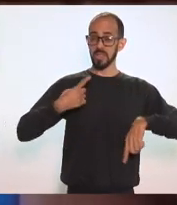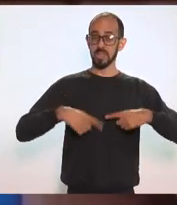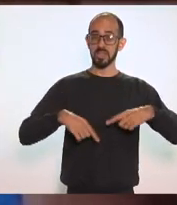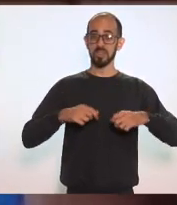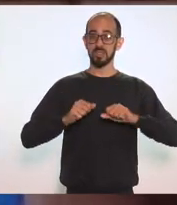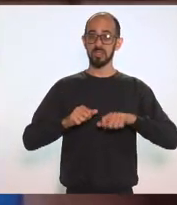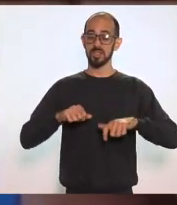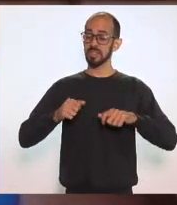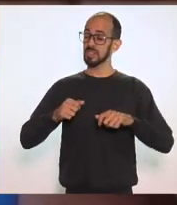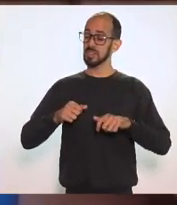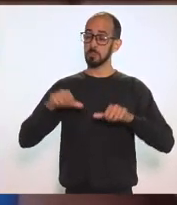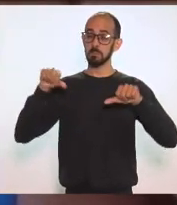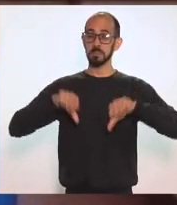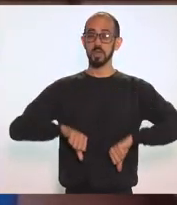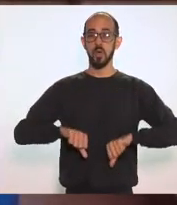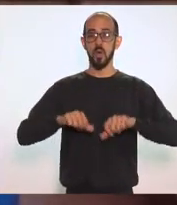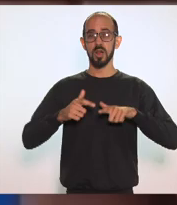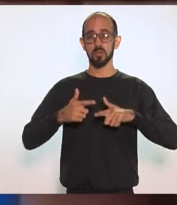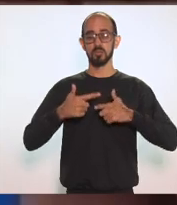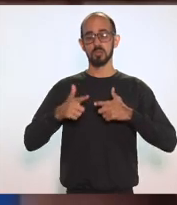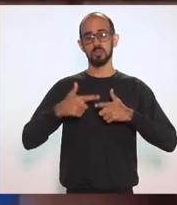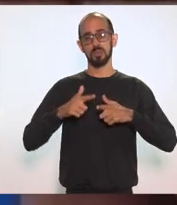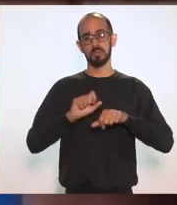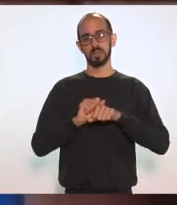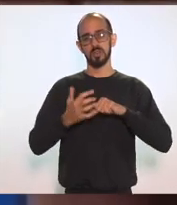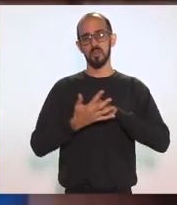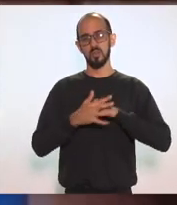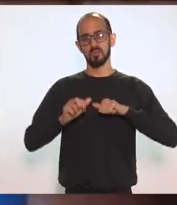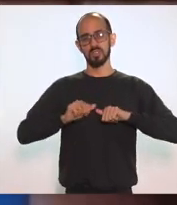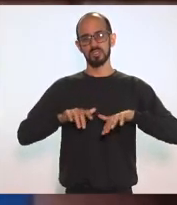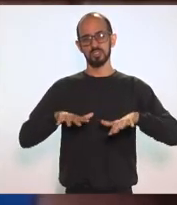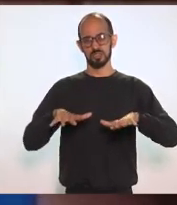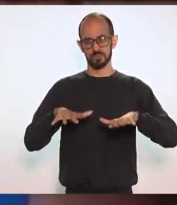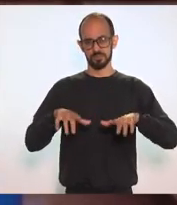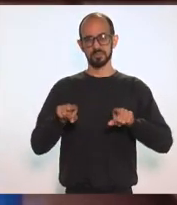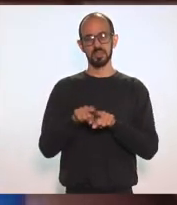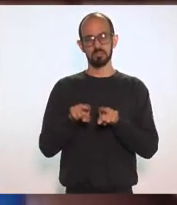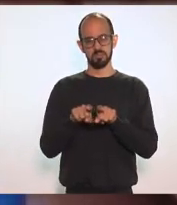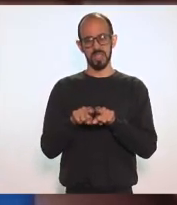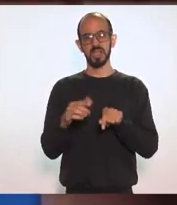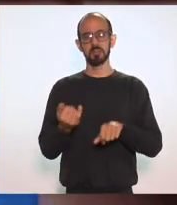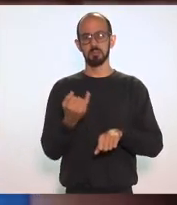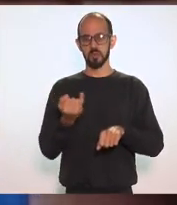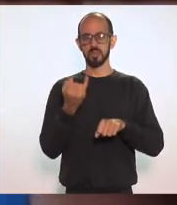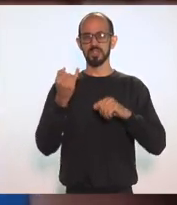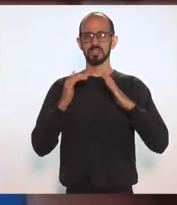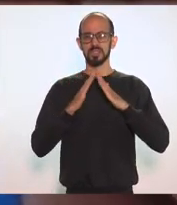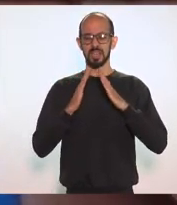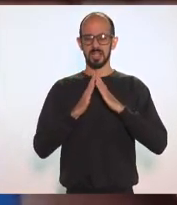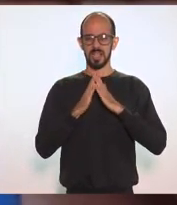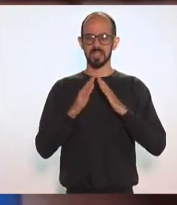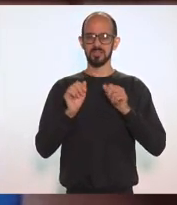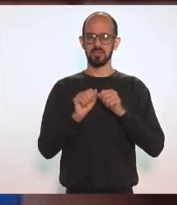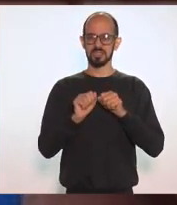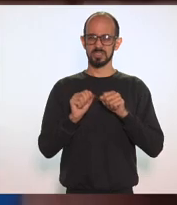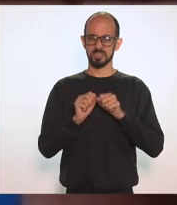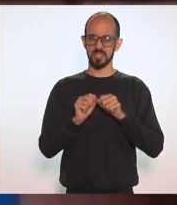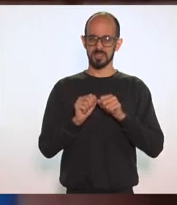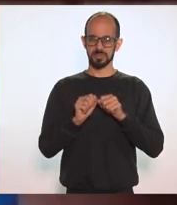disseminação da Covid-19 nos territórios de favela. E a importância dessa casa fazer o que